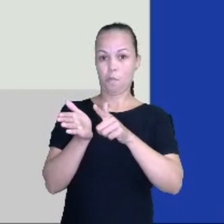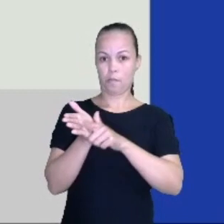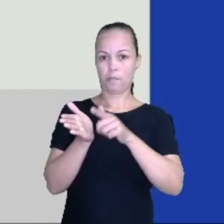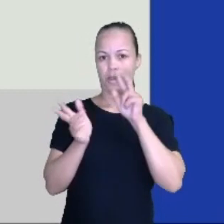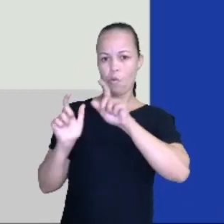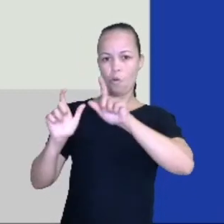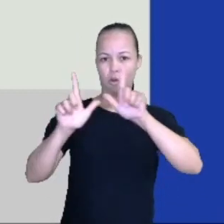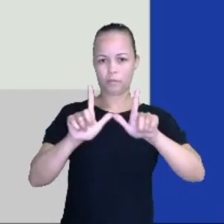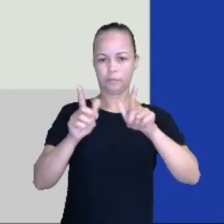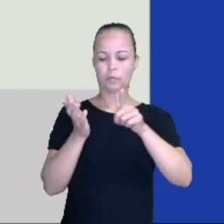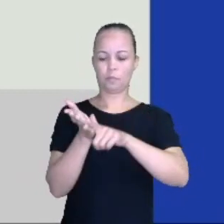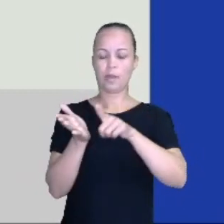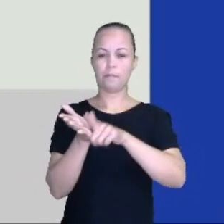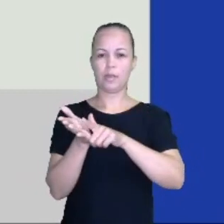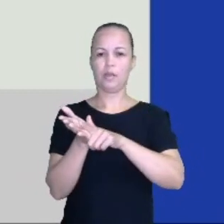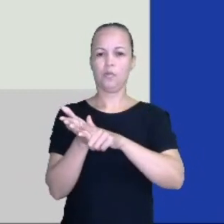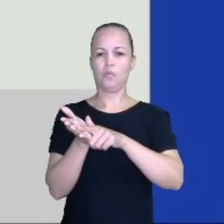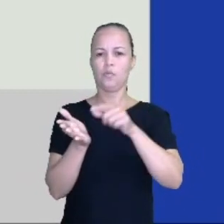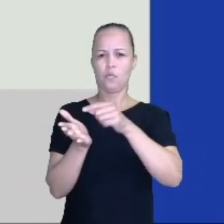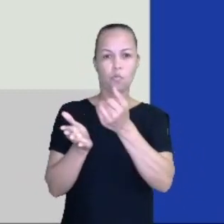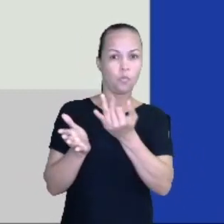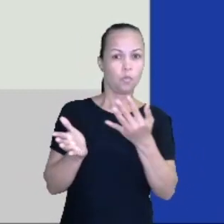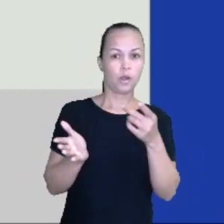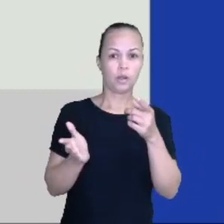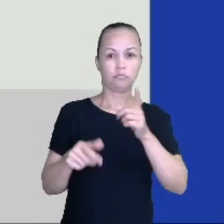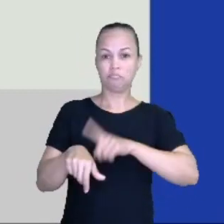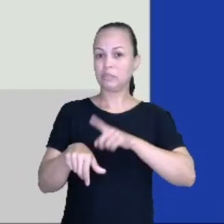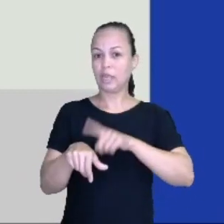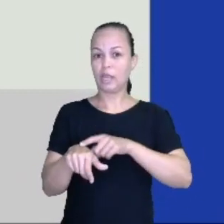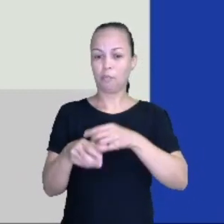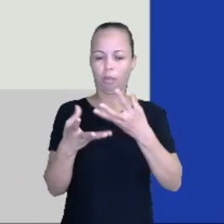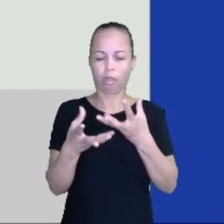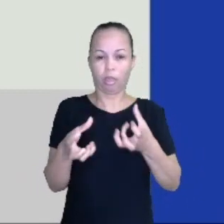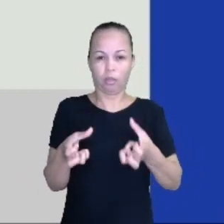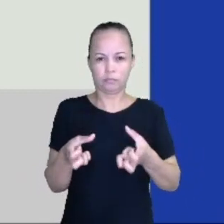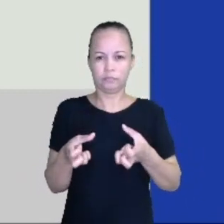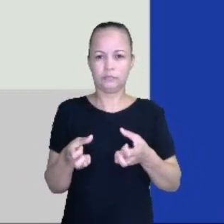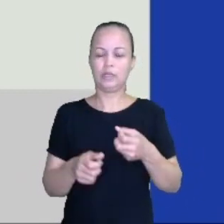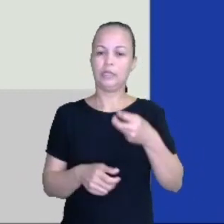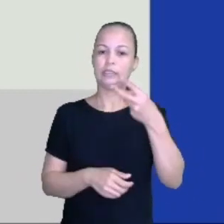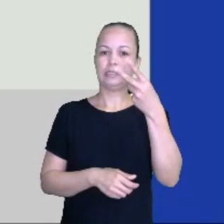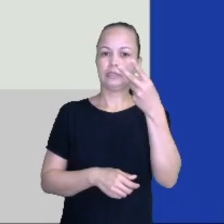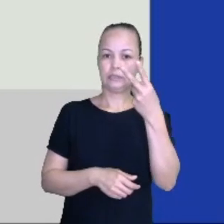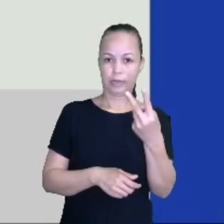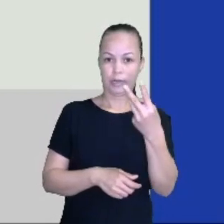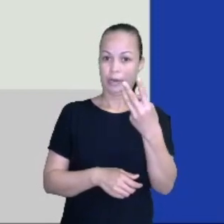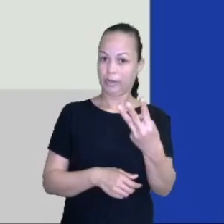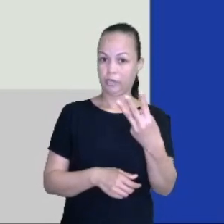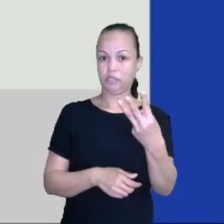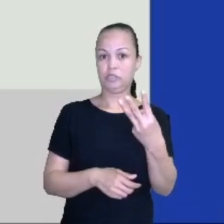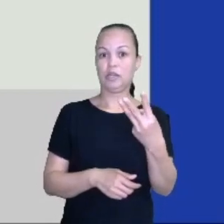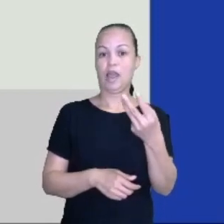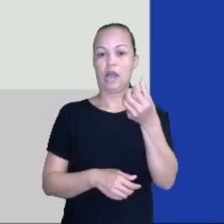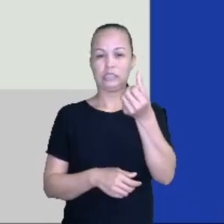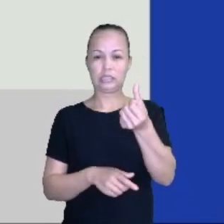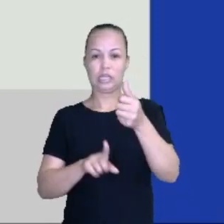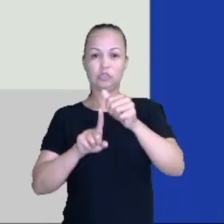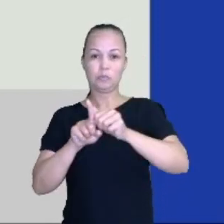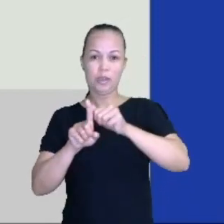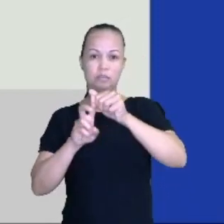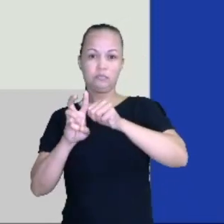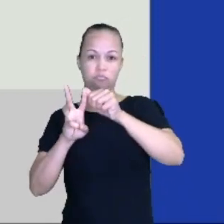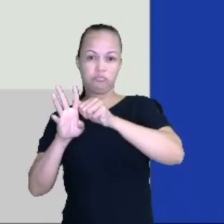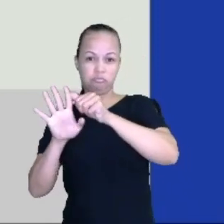exemplo, ele demora, sabe quanto tempo para se desintegrar na natureza? De 3 a 6 meses ele fica lá. 3 a